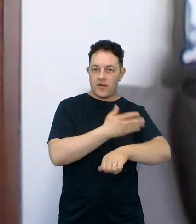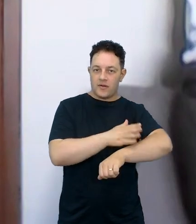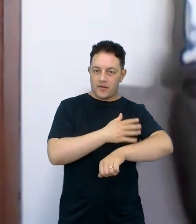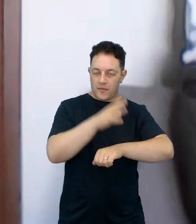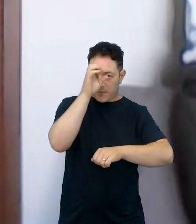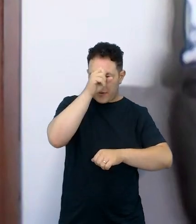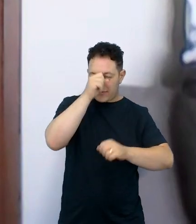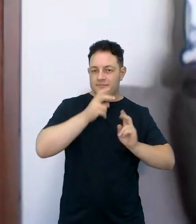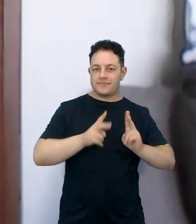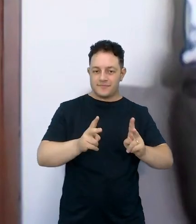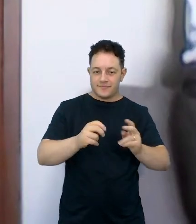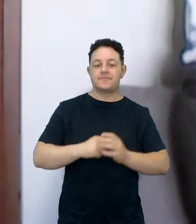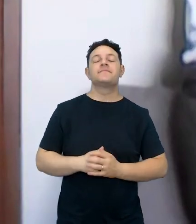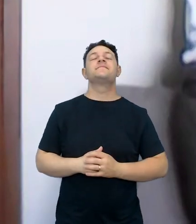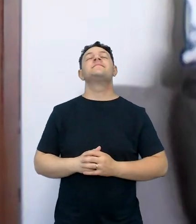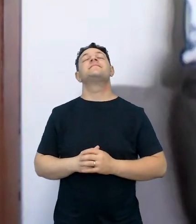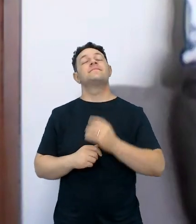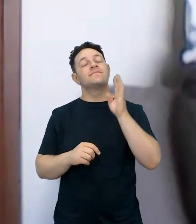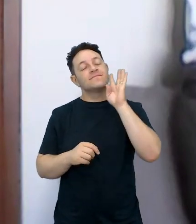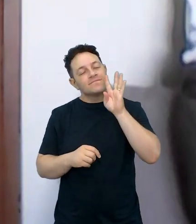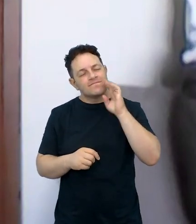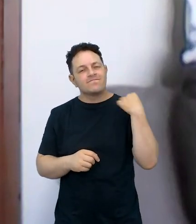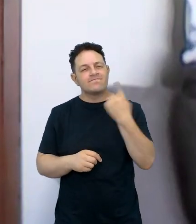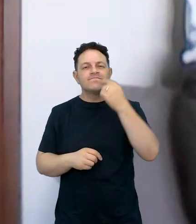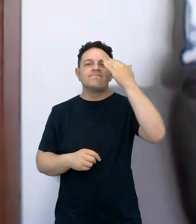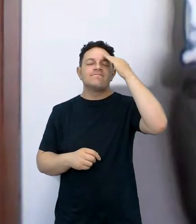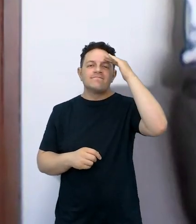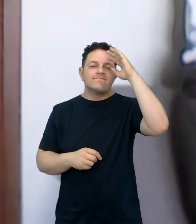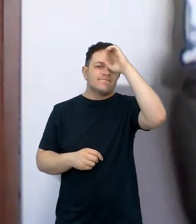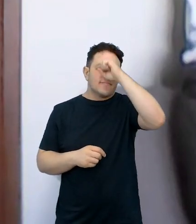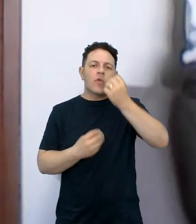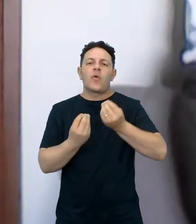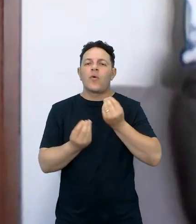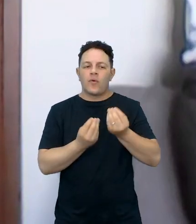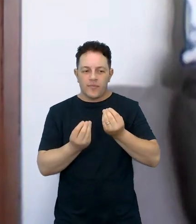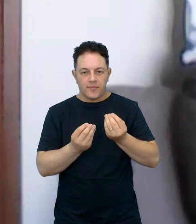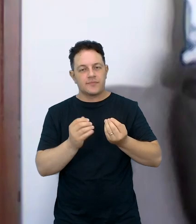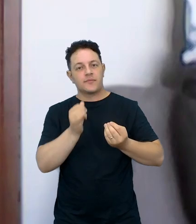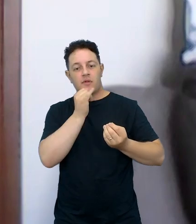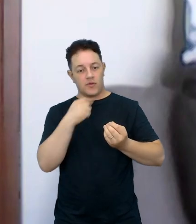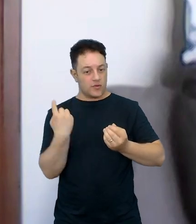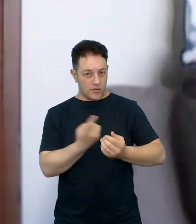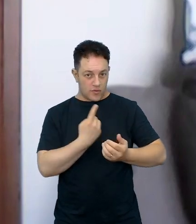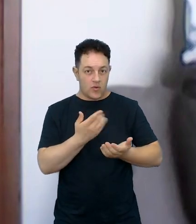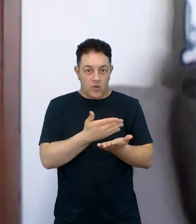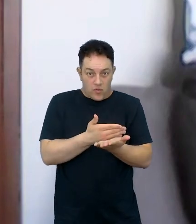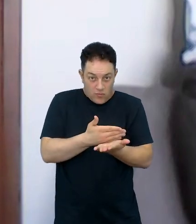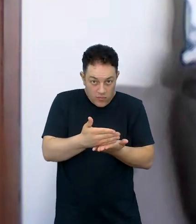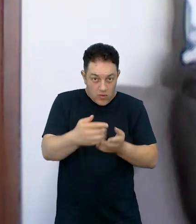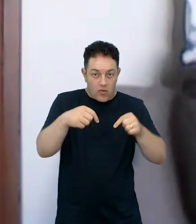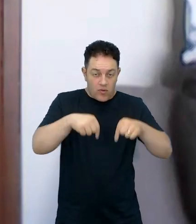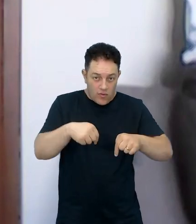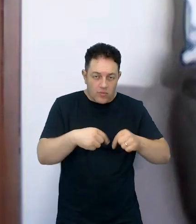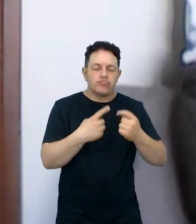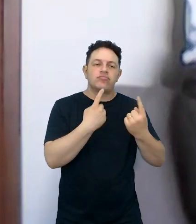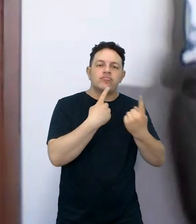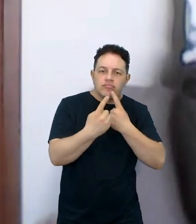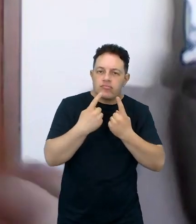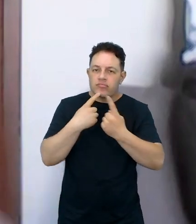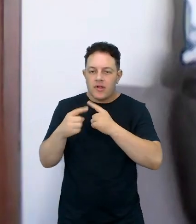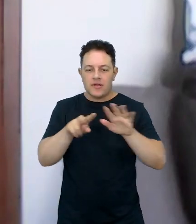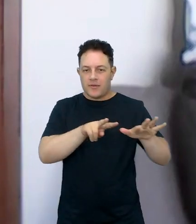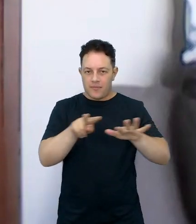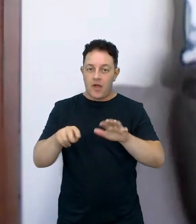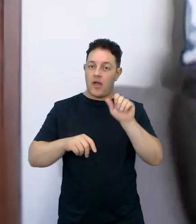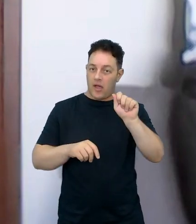Sempre. Então, é legal a gente entender esse movimento. A gente começa hoje a nossa discussão, que é a semana